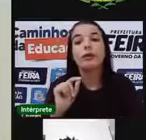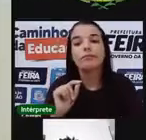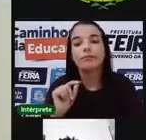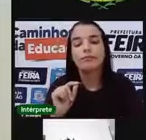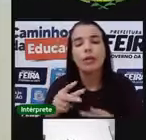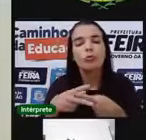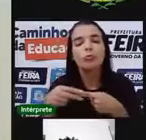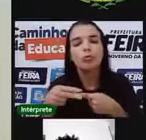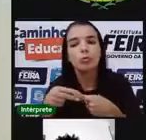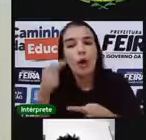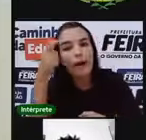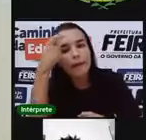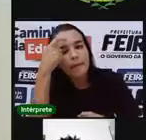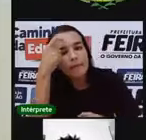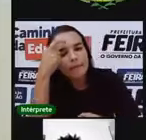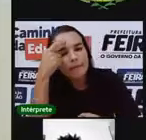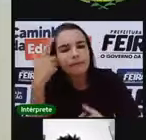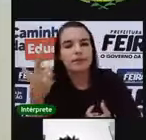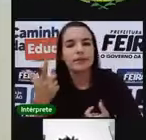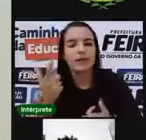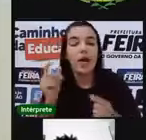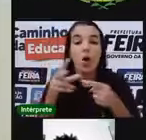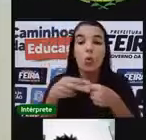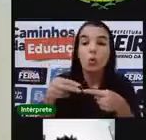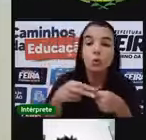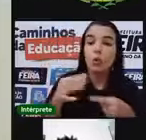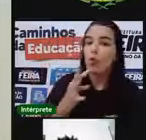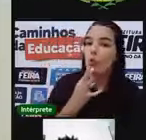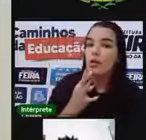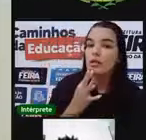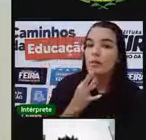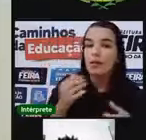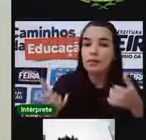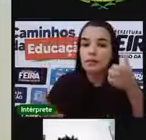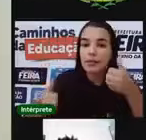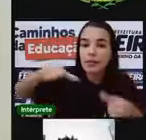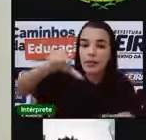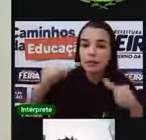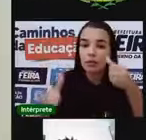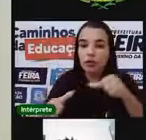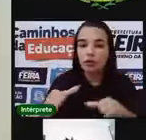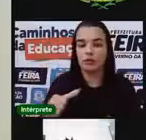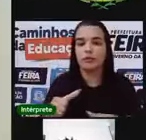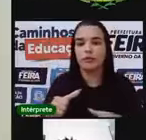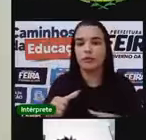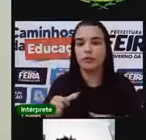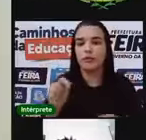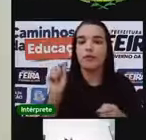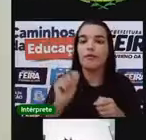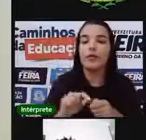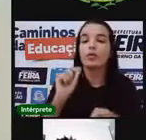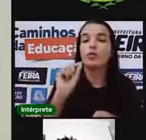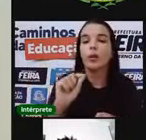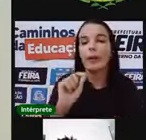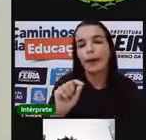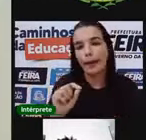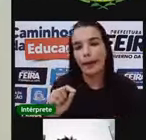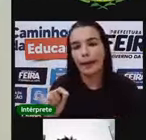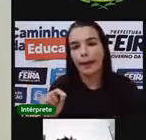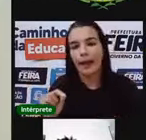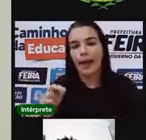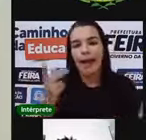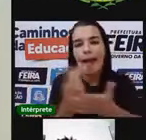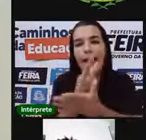a imaginação, que usou o conhecimento científico que tinha de forma negativa. Usou para destruir a